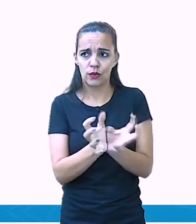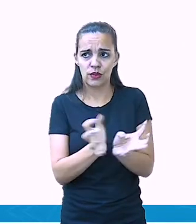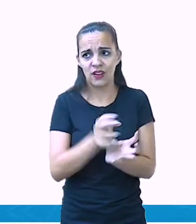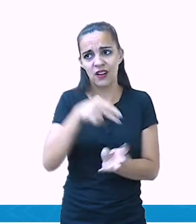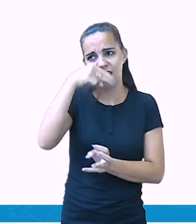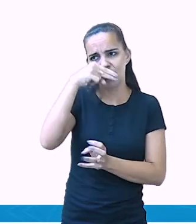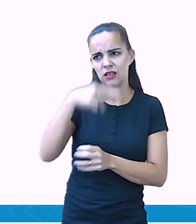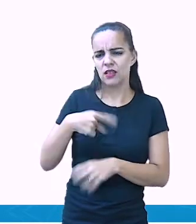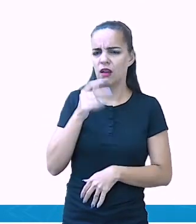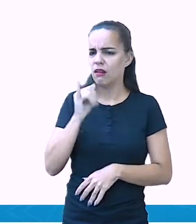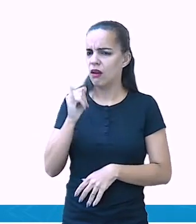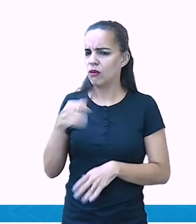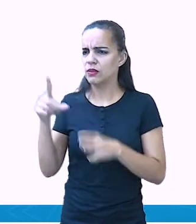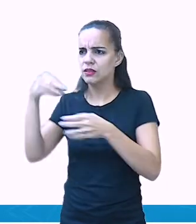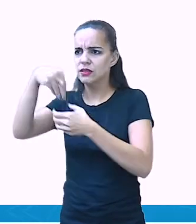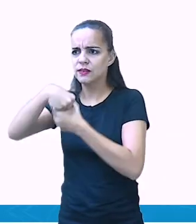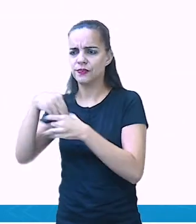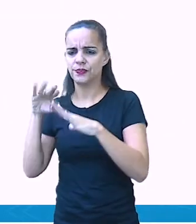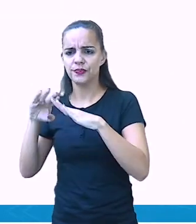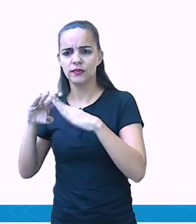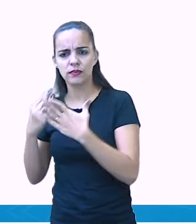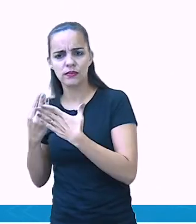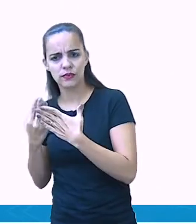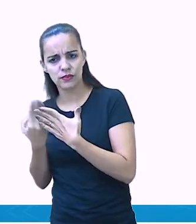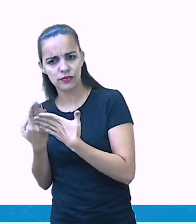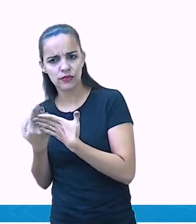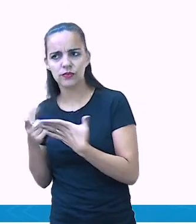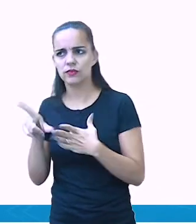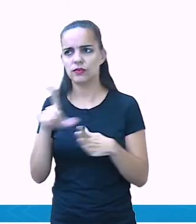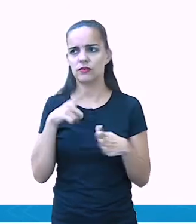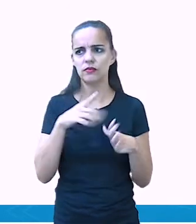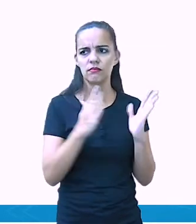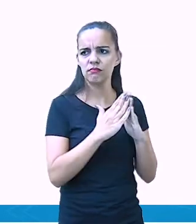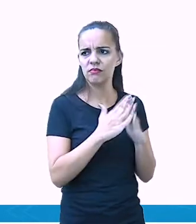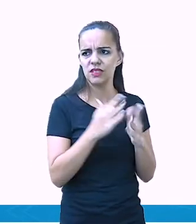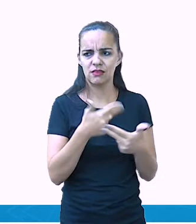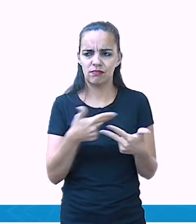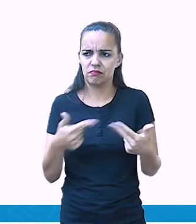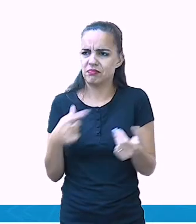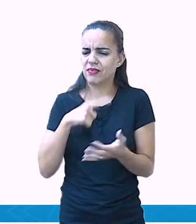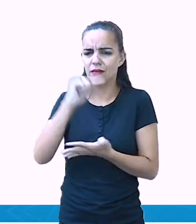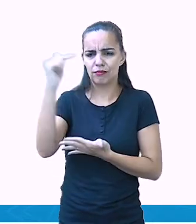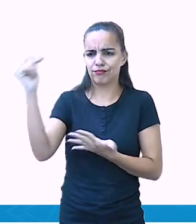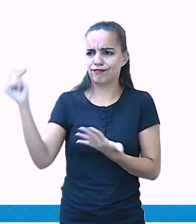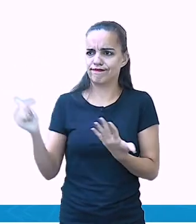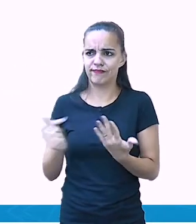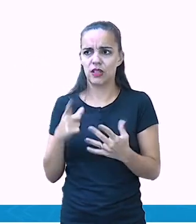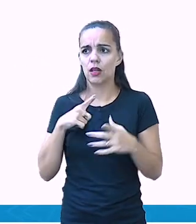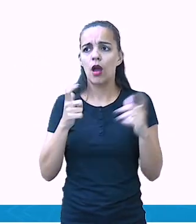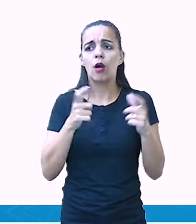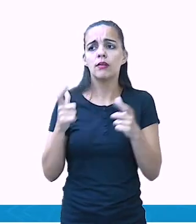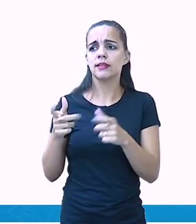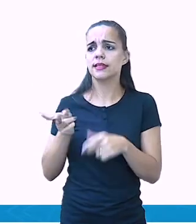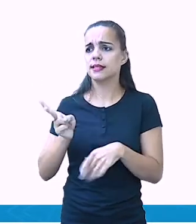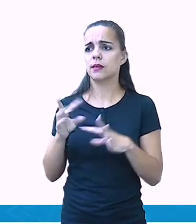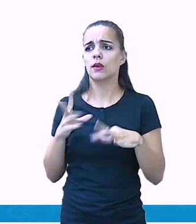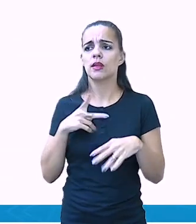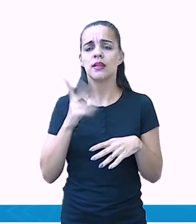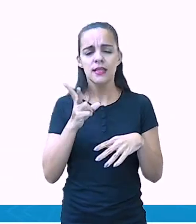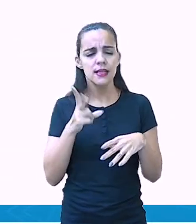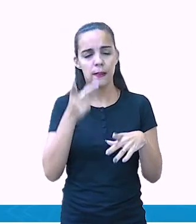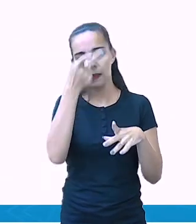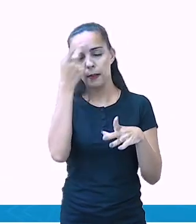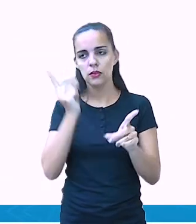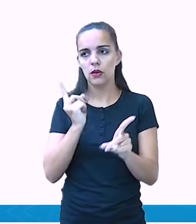nas escolas, em histórias, para um tempo lúdico. Às vezes a criança quer ler uma história em